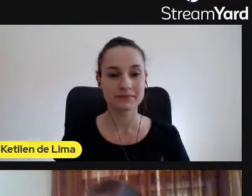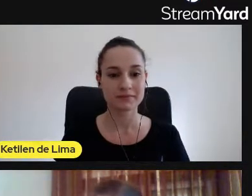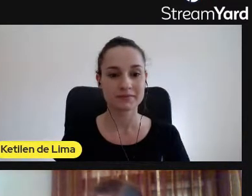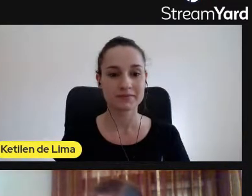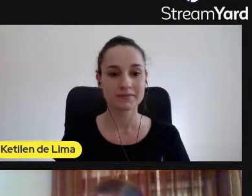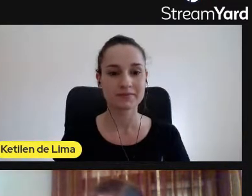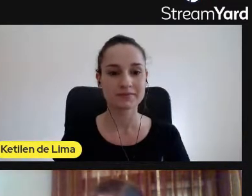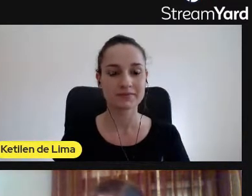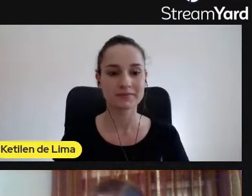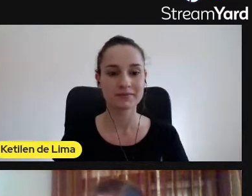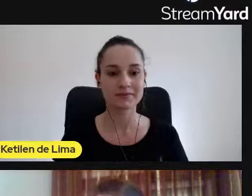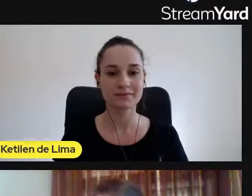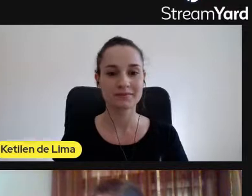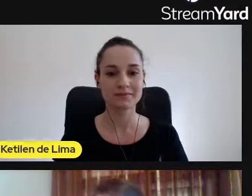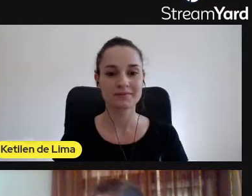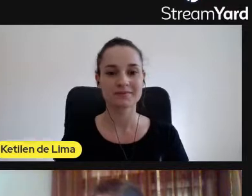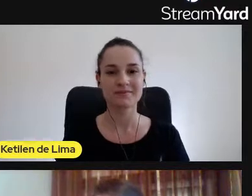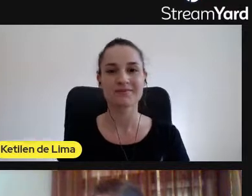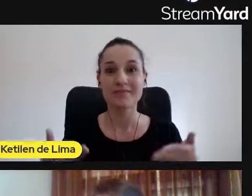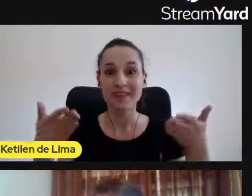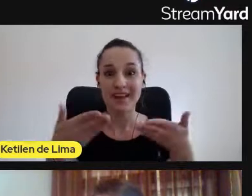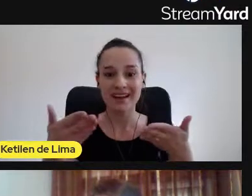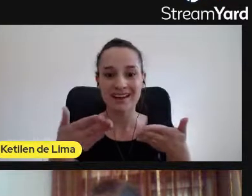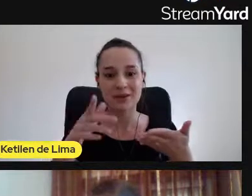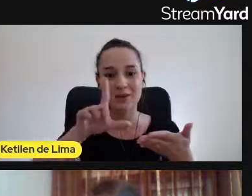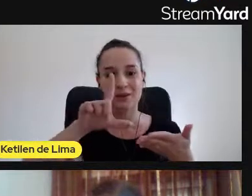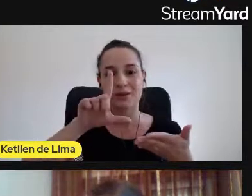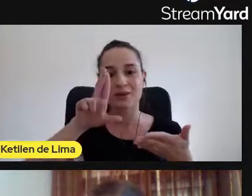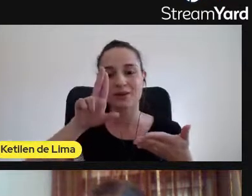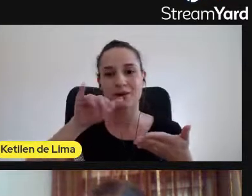Acho que é a Luísa. Oi.